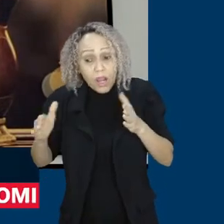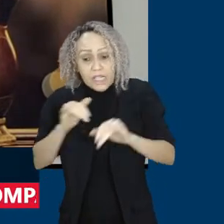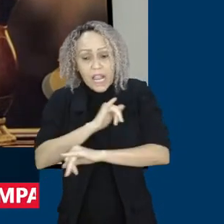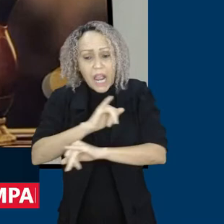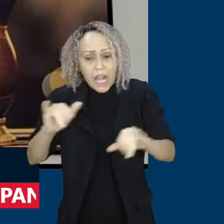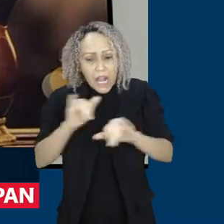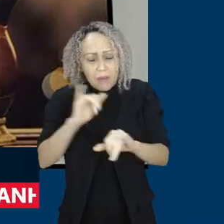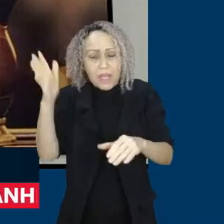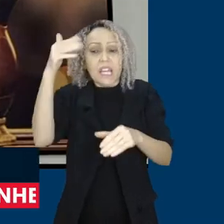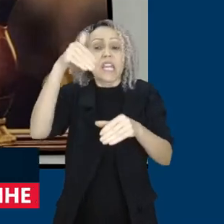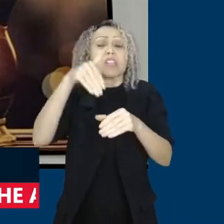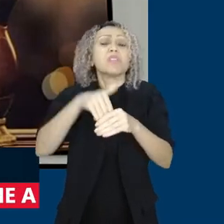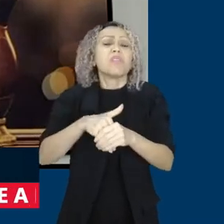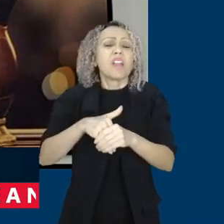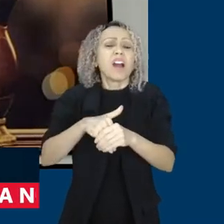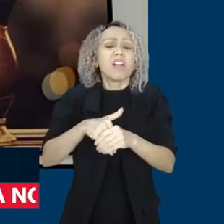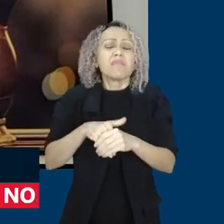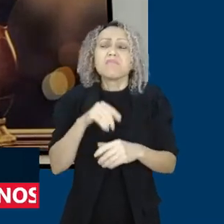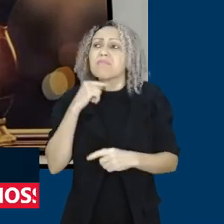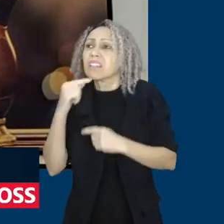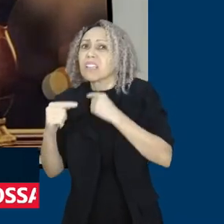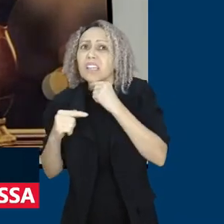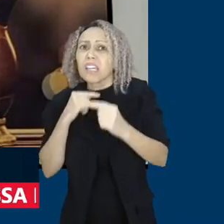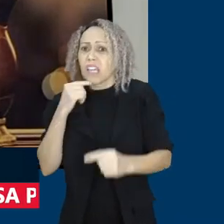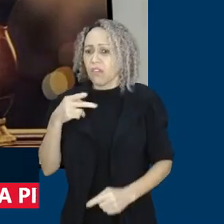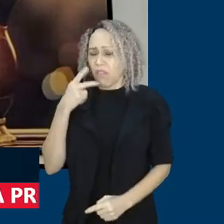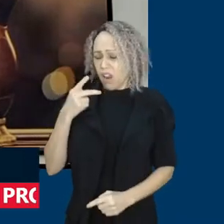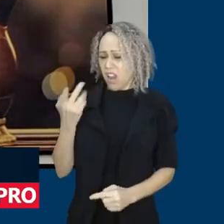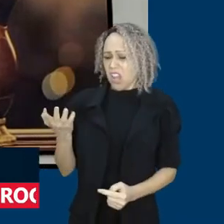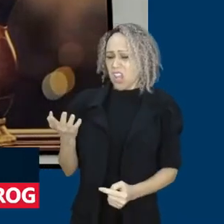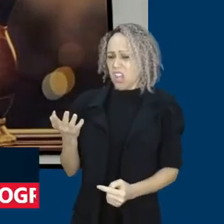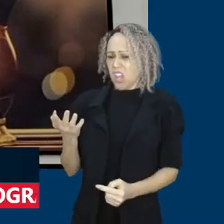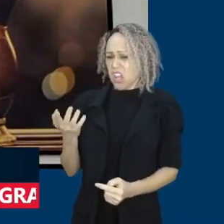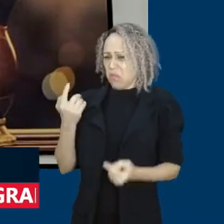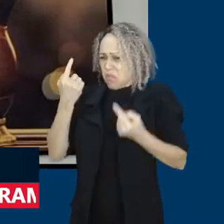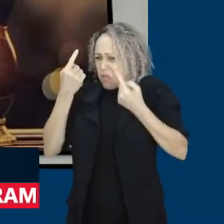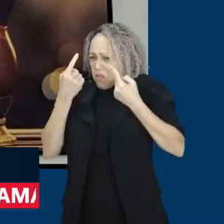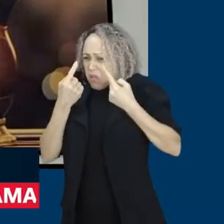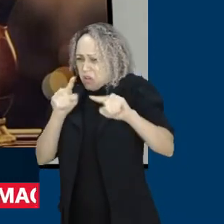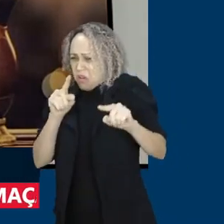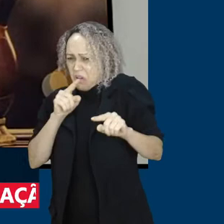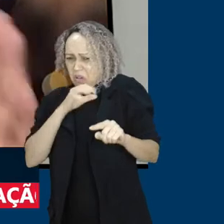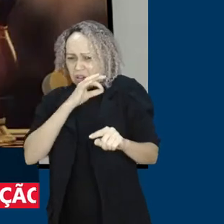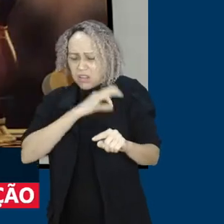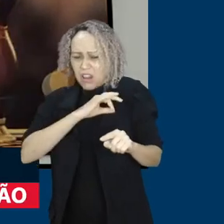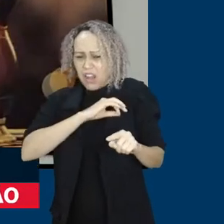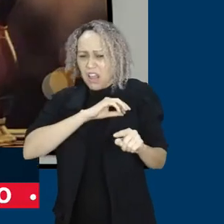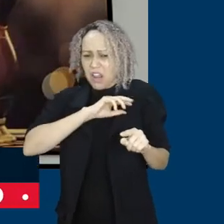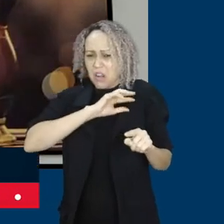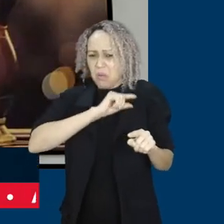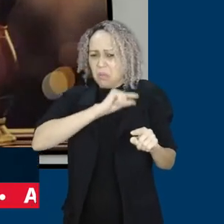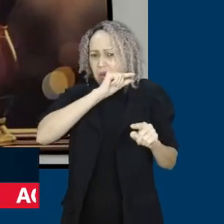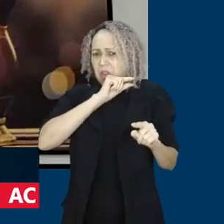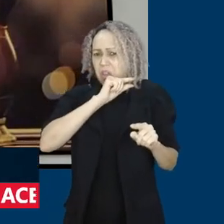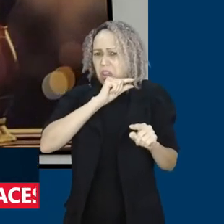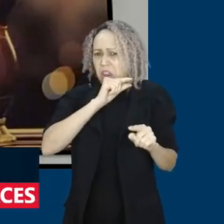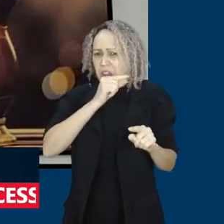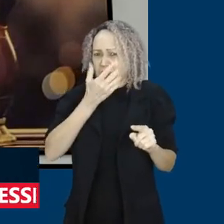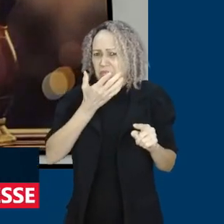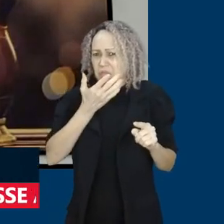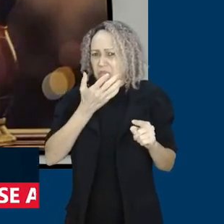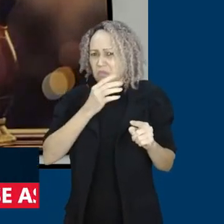verdade que seria contra o aumento real ao salário mínimo num país onde quase 100 milhões